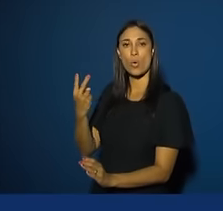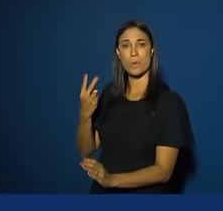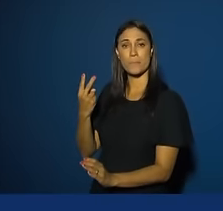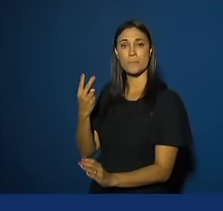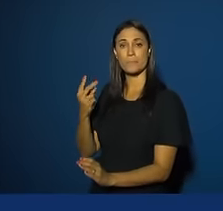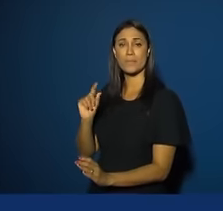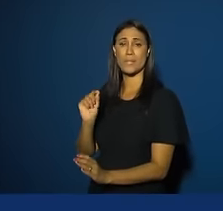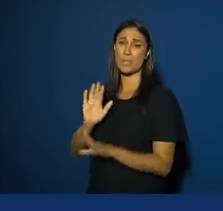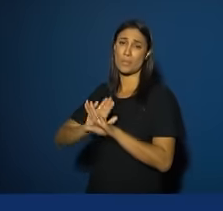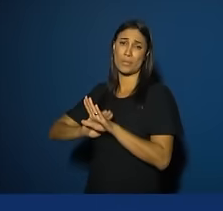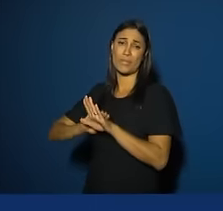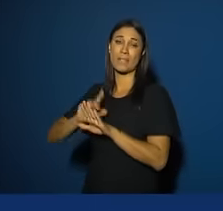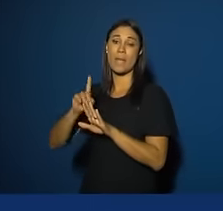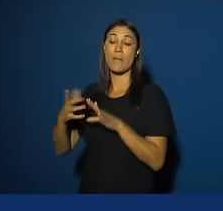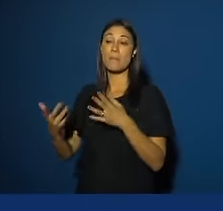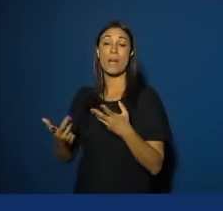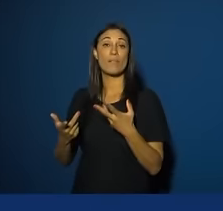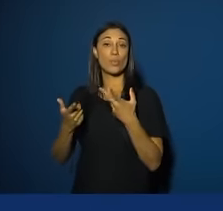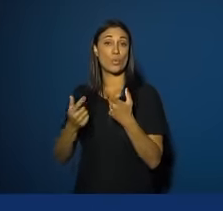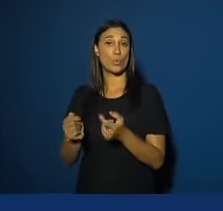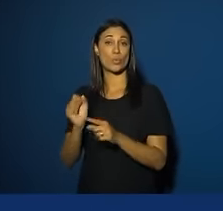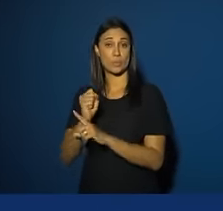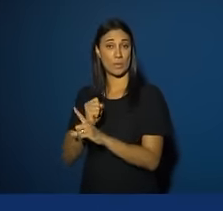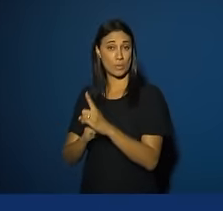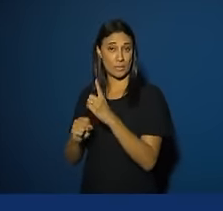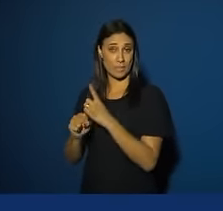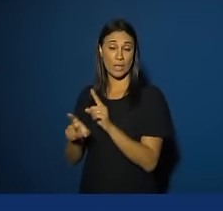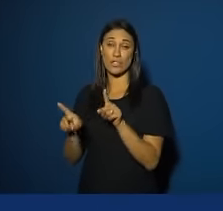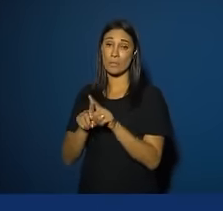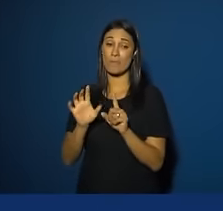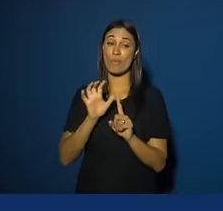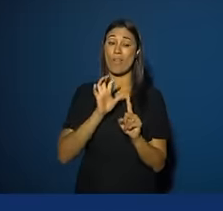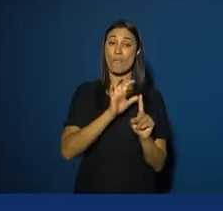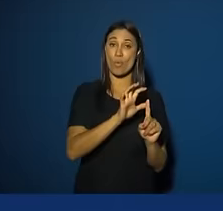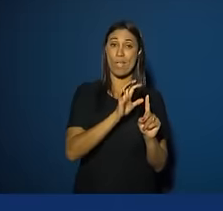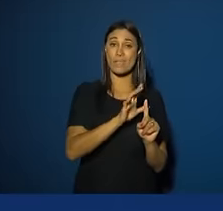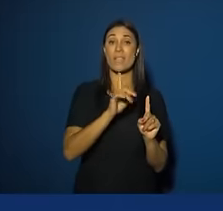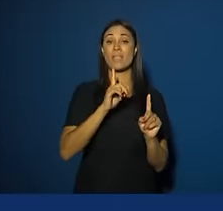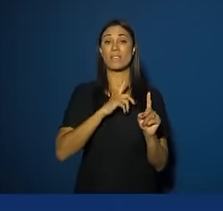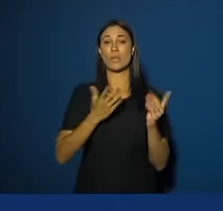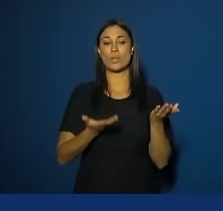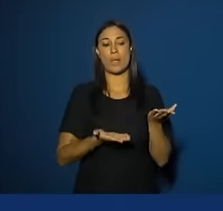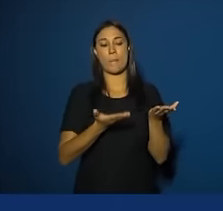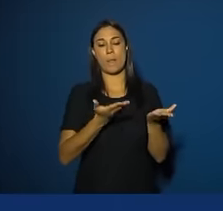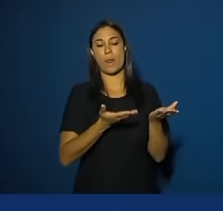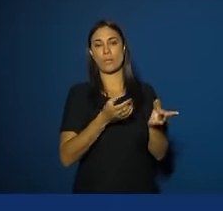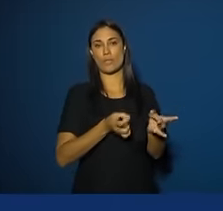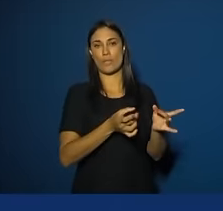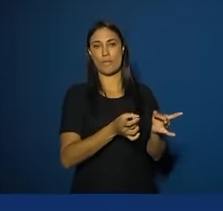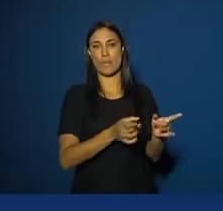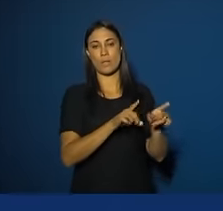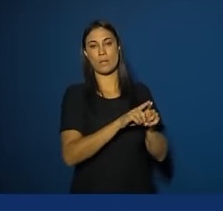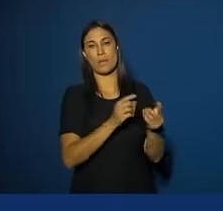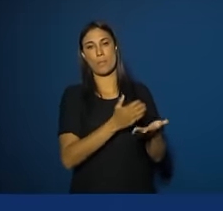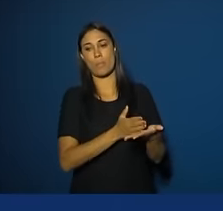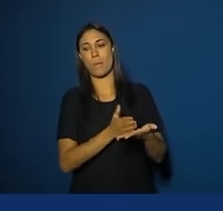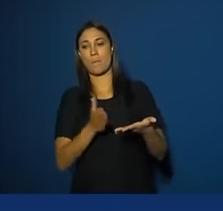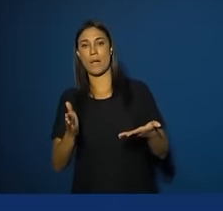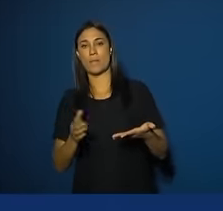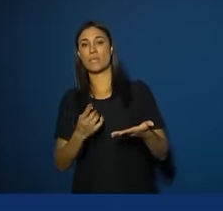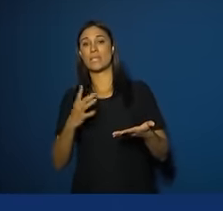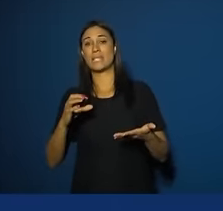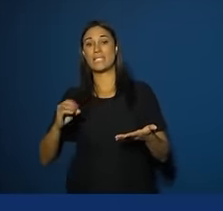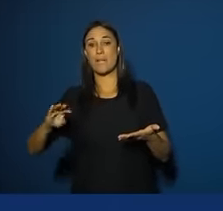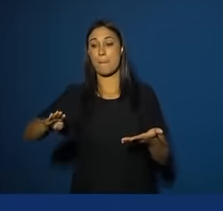fundo excepcional pra sociedade né fora o impacto que isso tá causando Nossa balança comercial né parte dos nossos 100